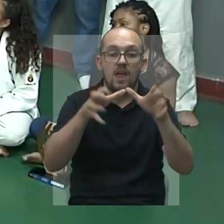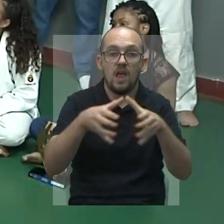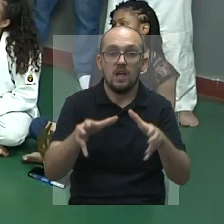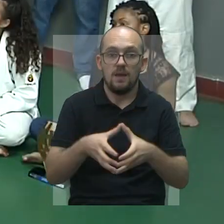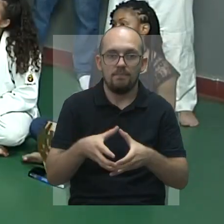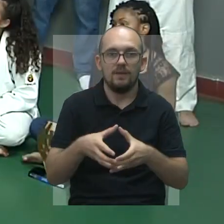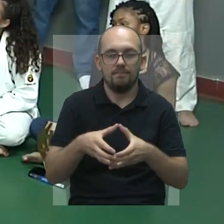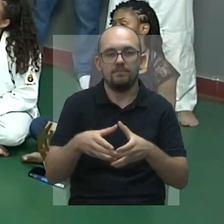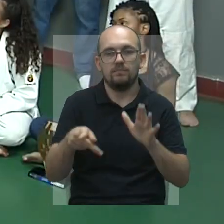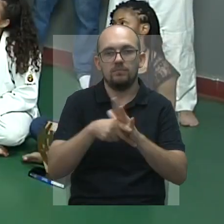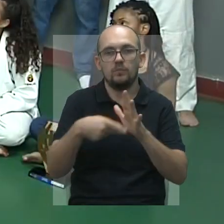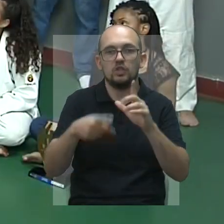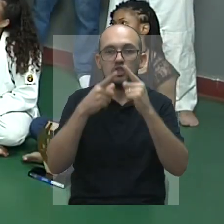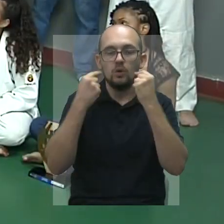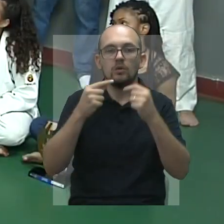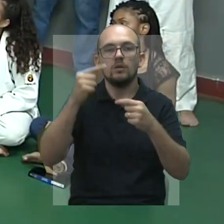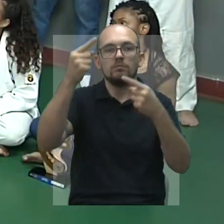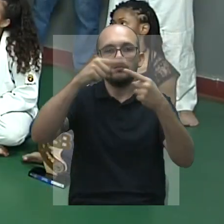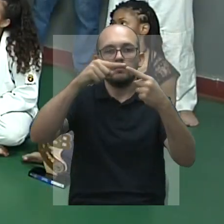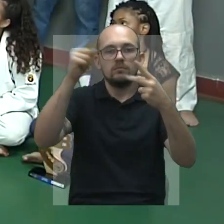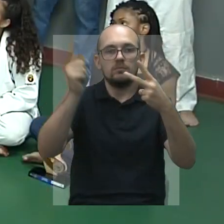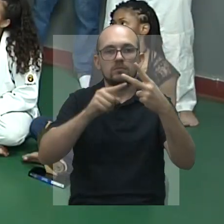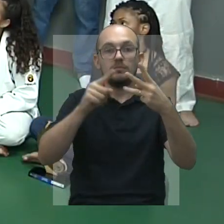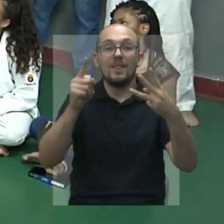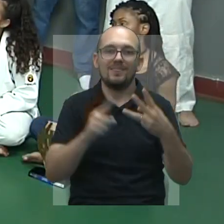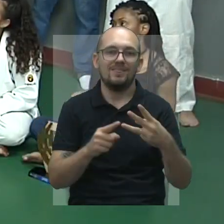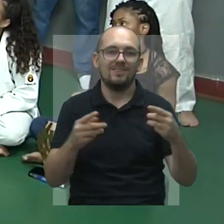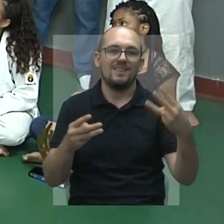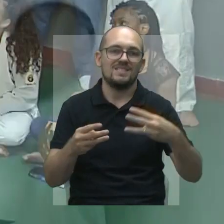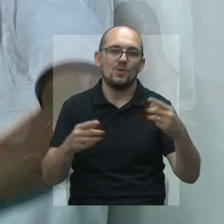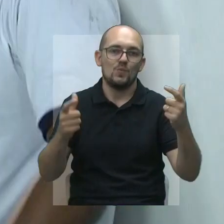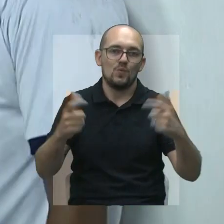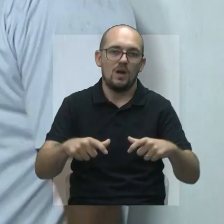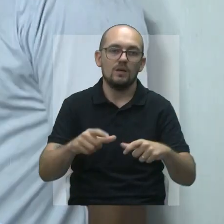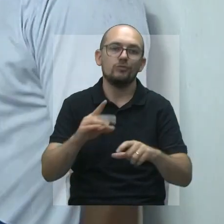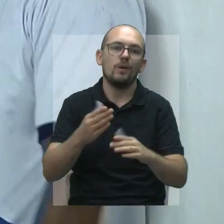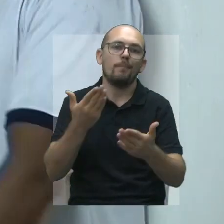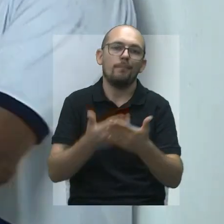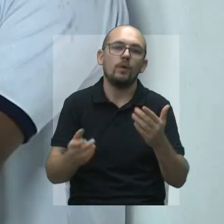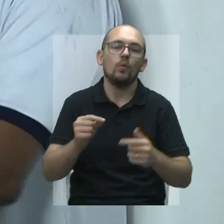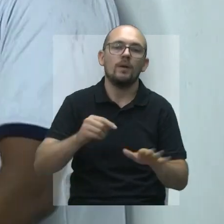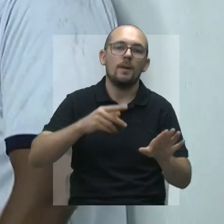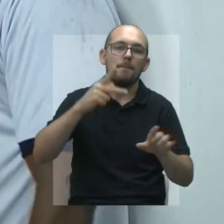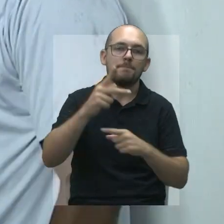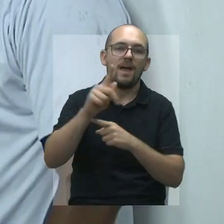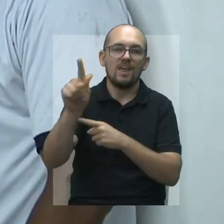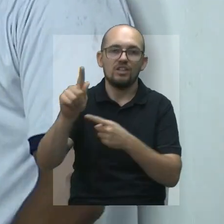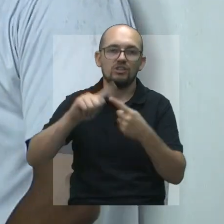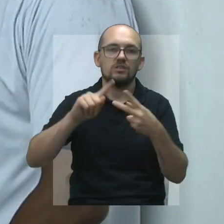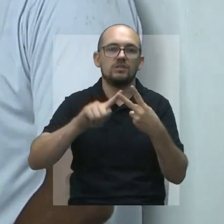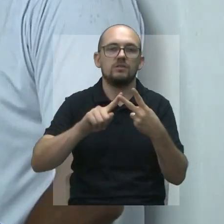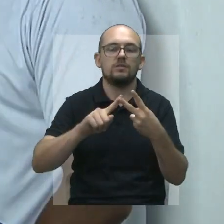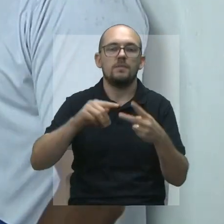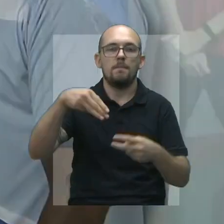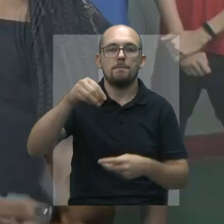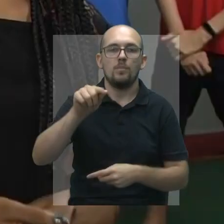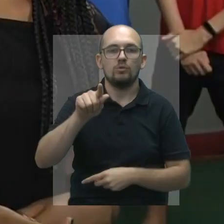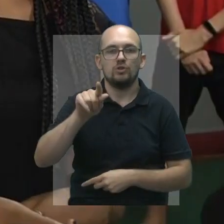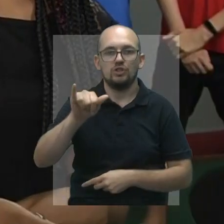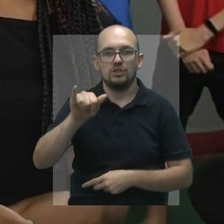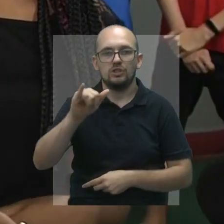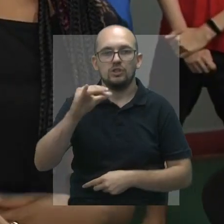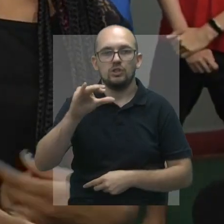bandeira jauense ficaram em 3º lugar, atrás apenas das cidades de Praia Grande e Mogi das Cruzes. As